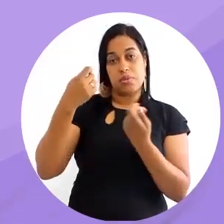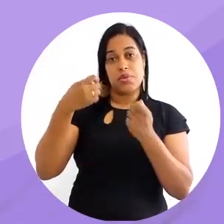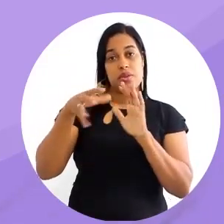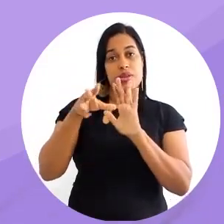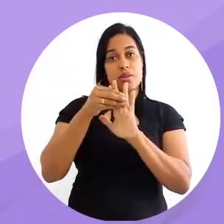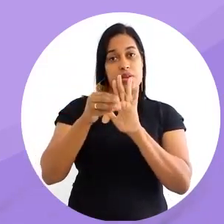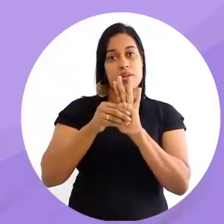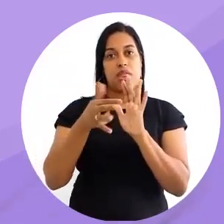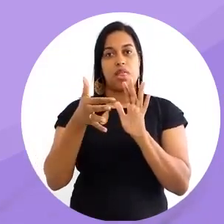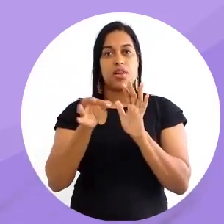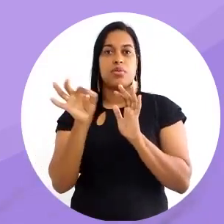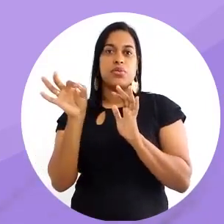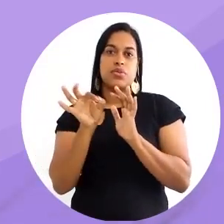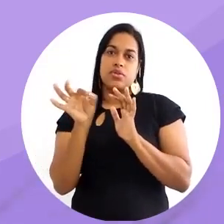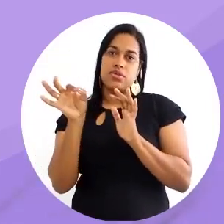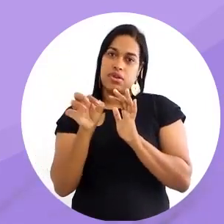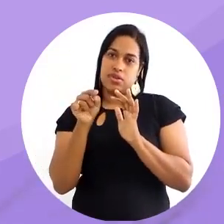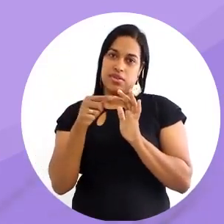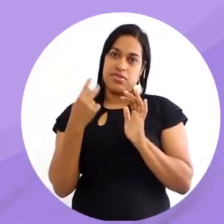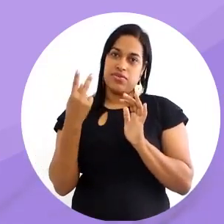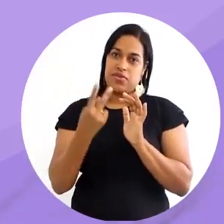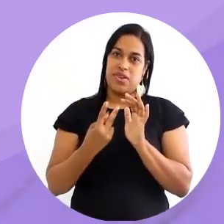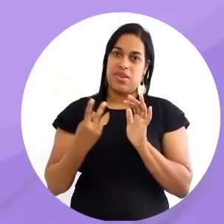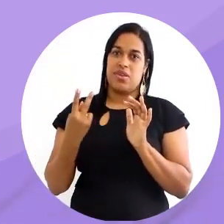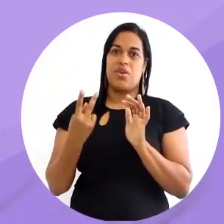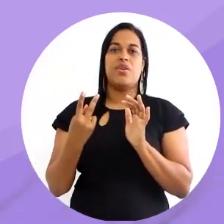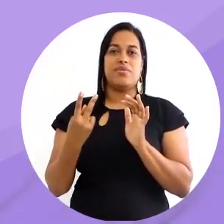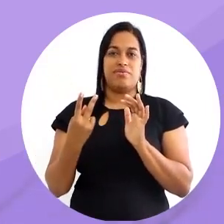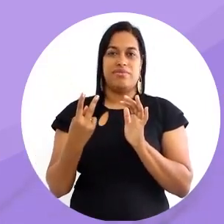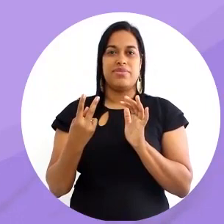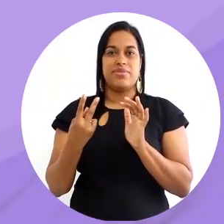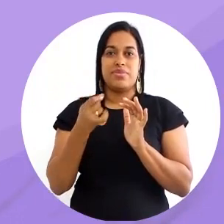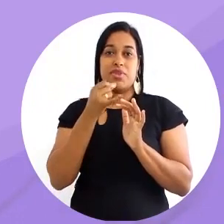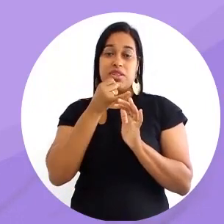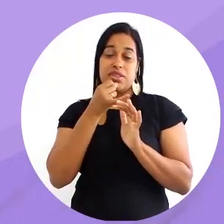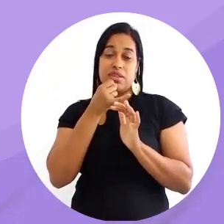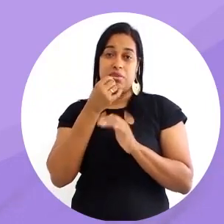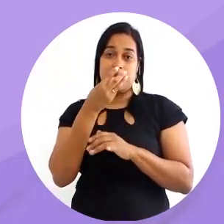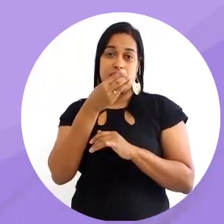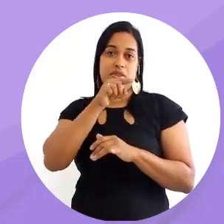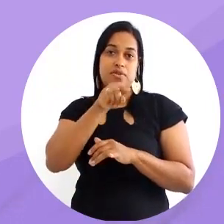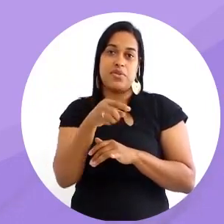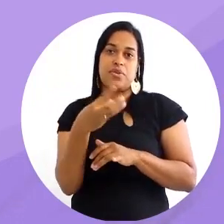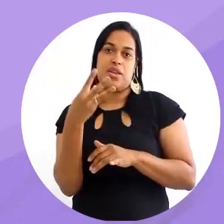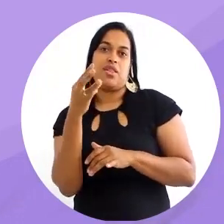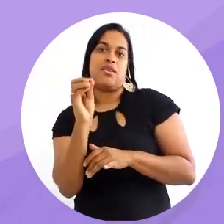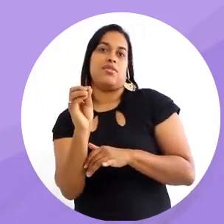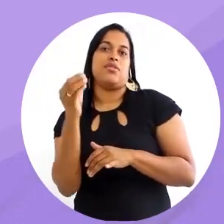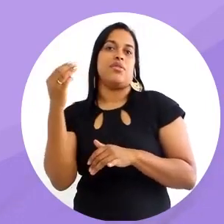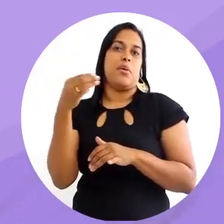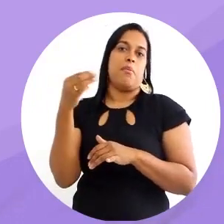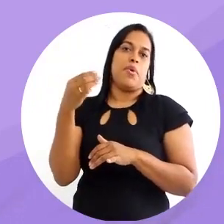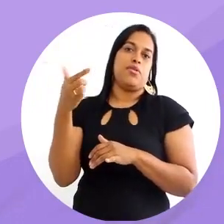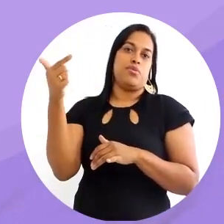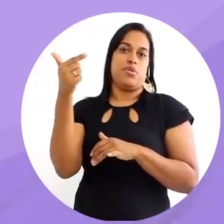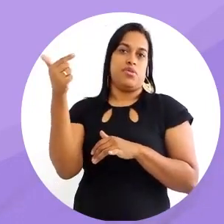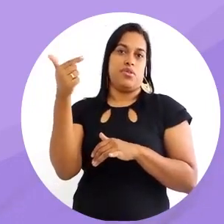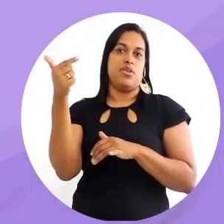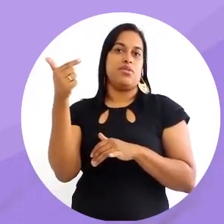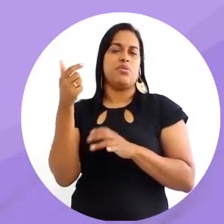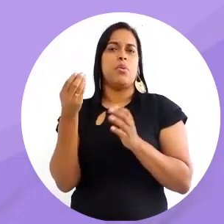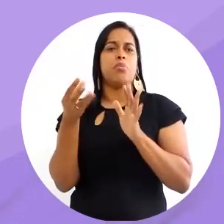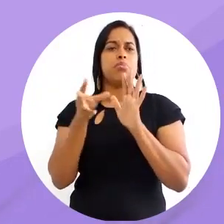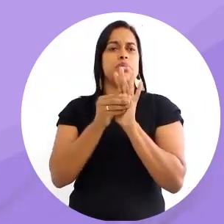você deve acrescentar 10% desse valor, ou seja, o que resultará em 3,30 metros quadrados. E por que acrescentar